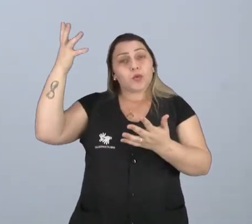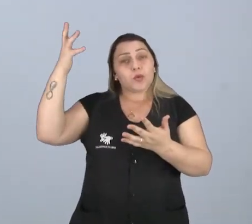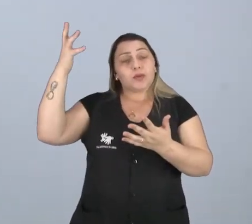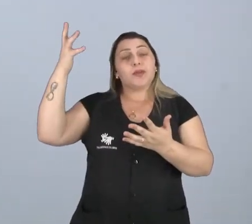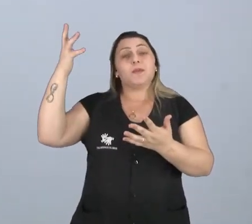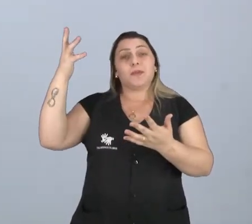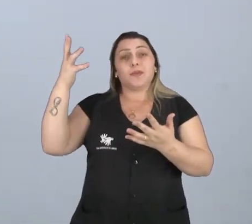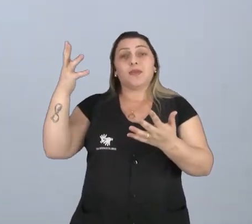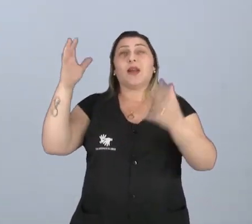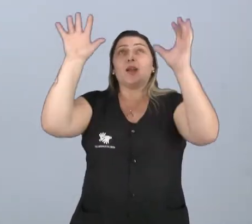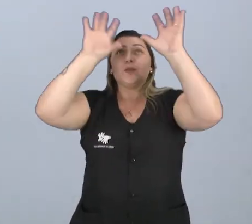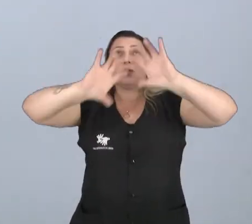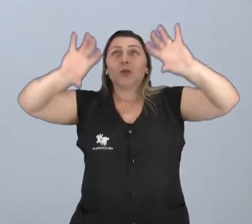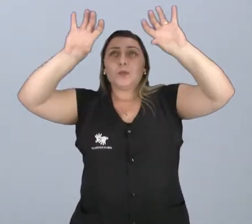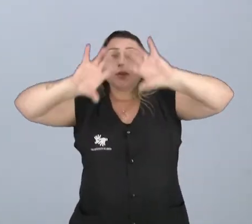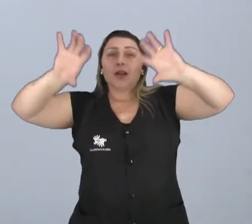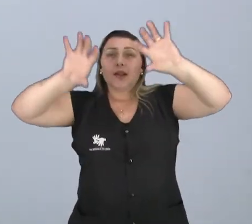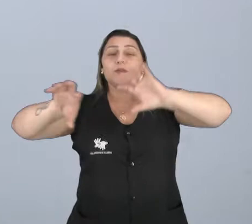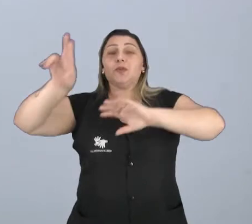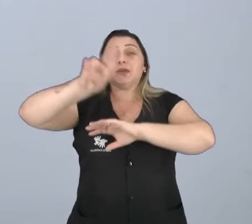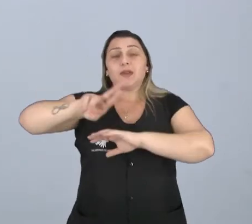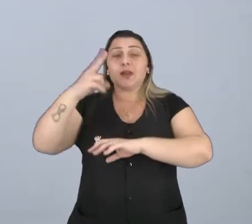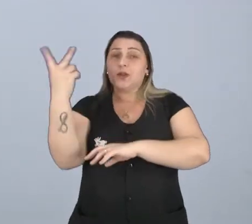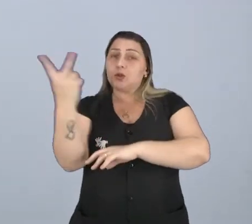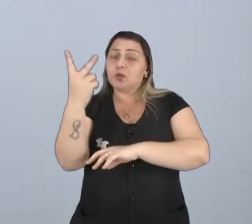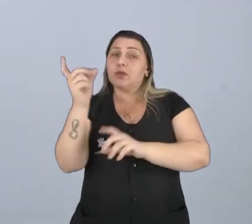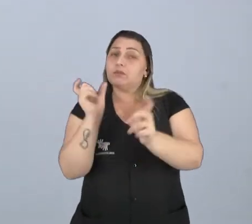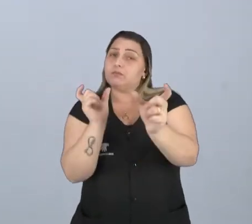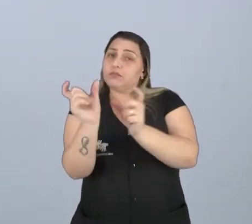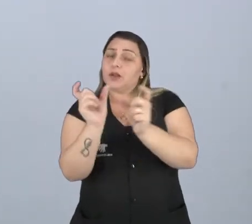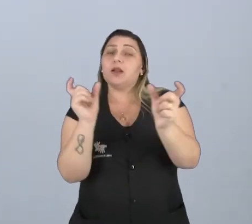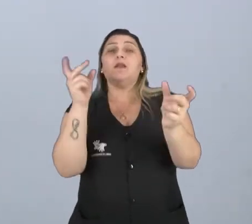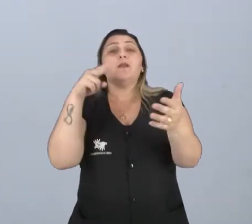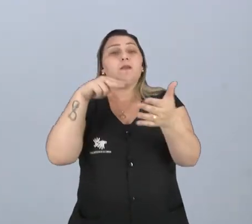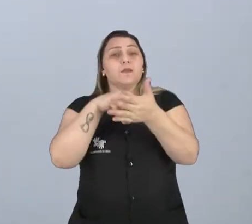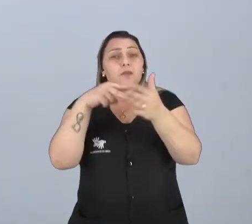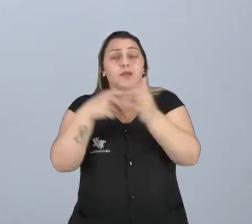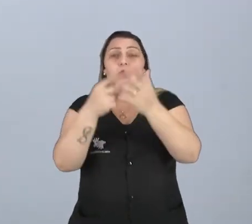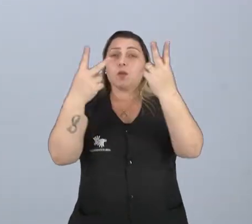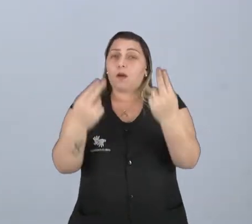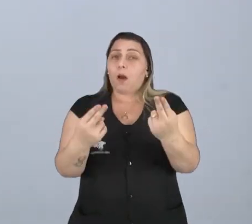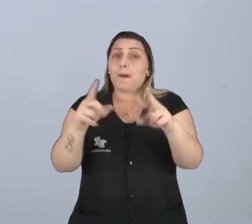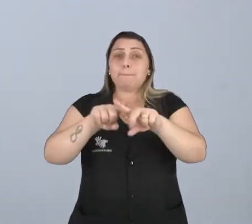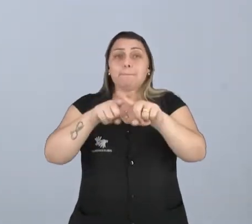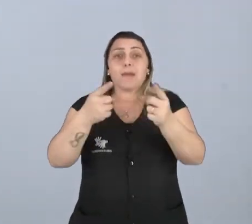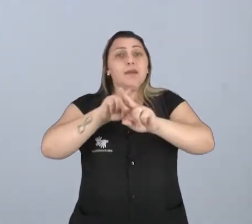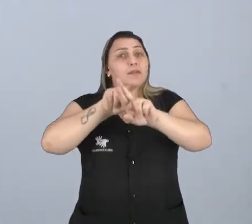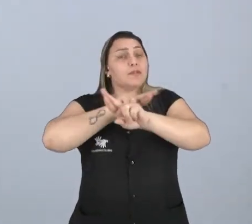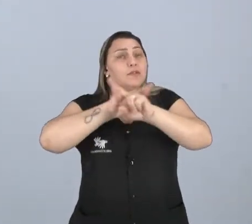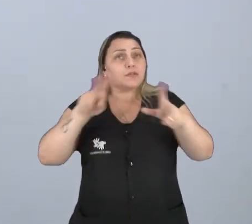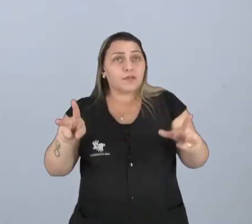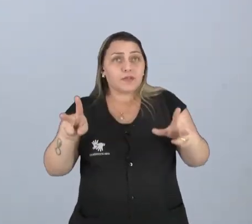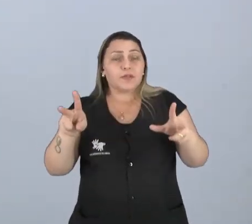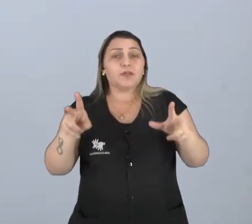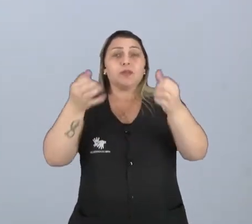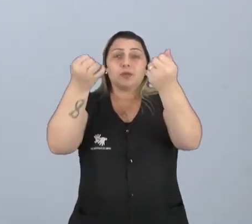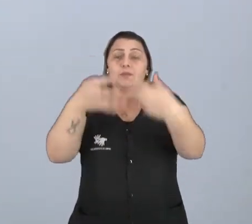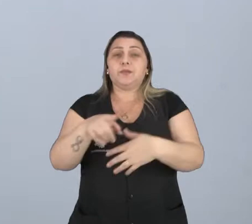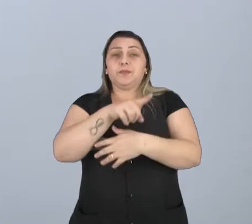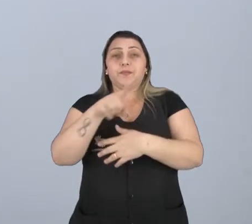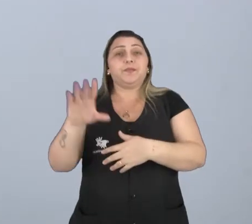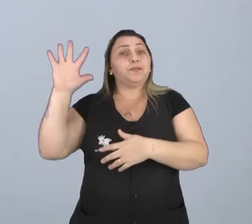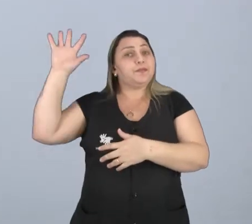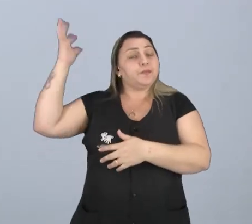tempo está nublado. Então ela acaba usando as duas palavras como sinônimos, né? Ela acha que significa a mesma coisa. Mas eu comentei com vocês